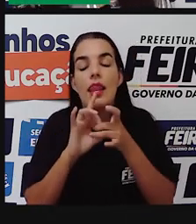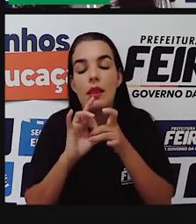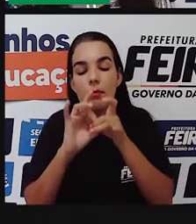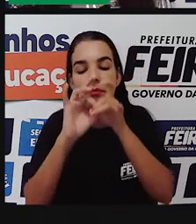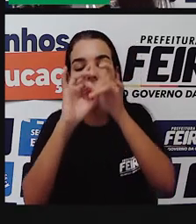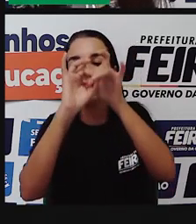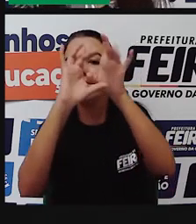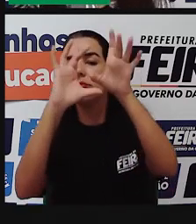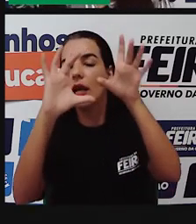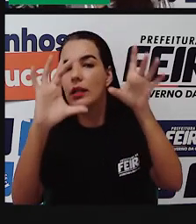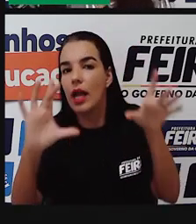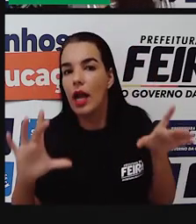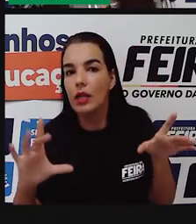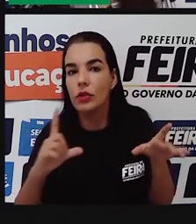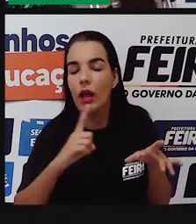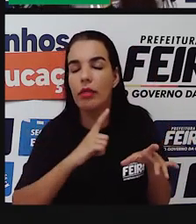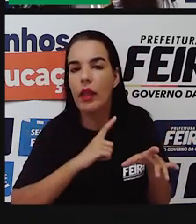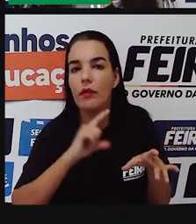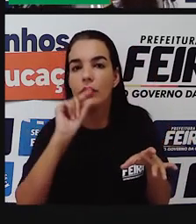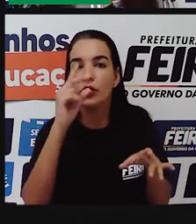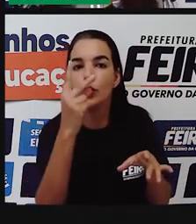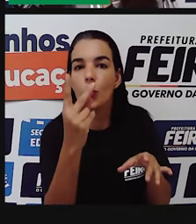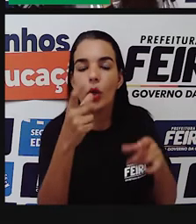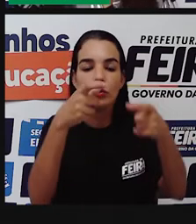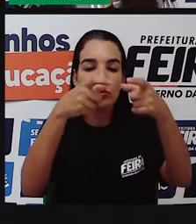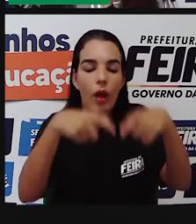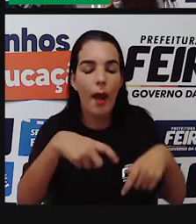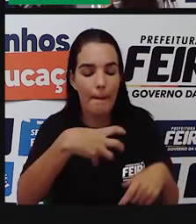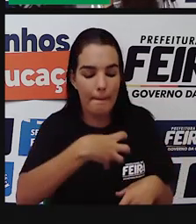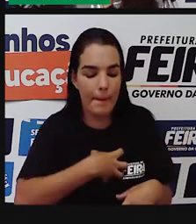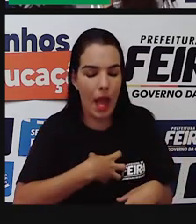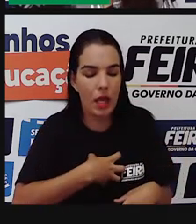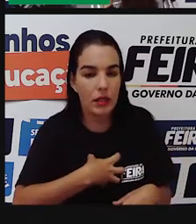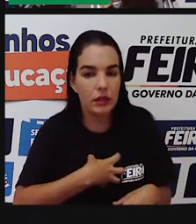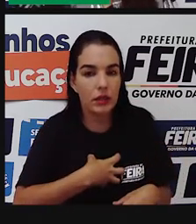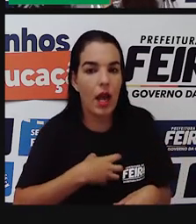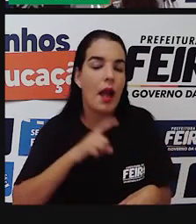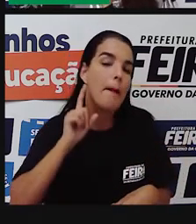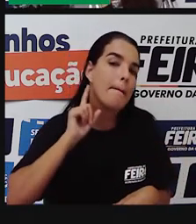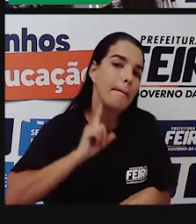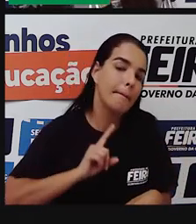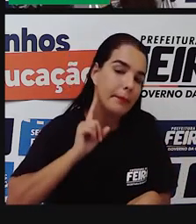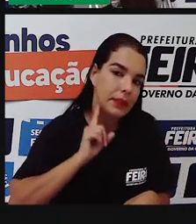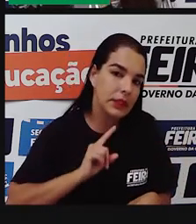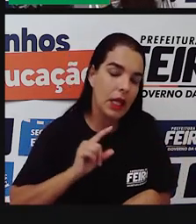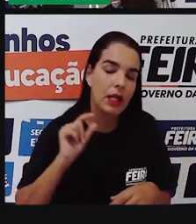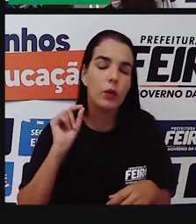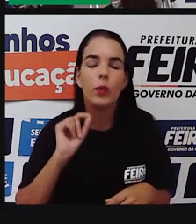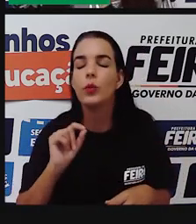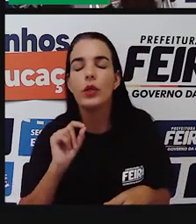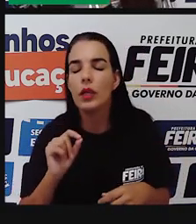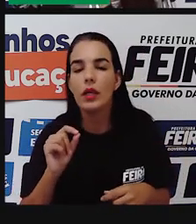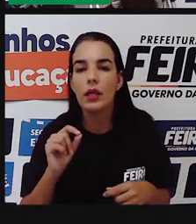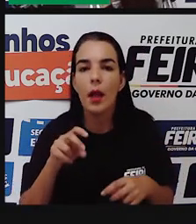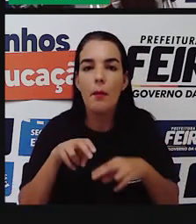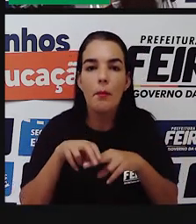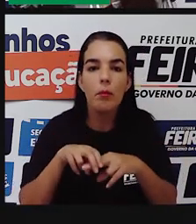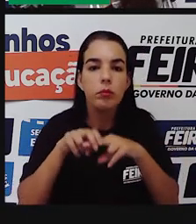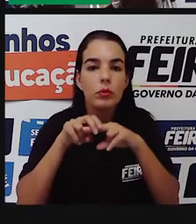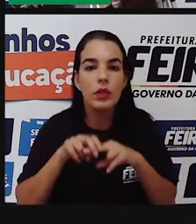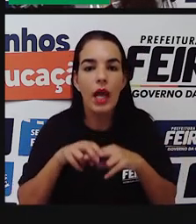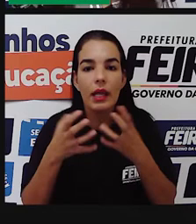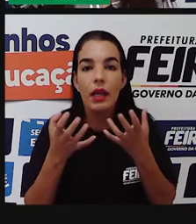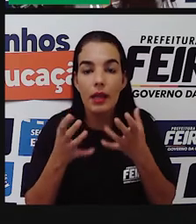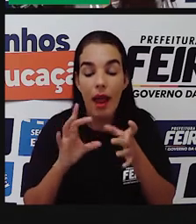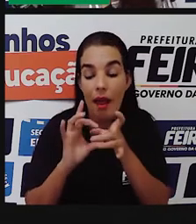Conjuração ou Inconfidência Mineira, e que tinham por objetivo aí a independência, por isso que é chamada